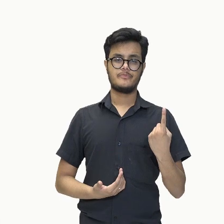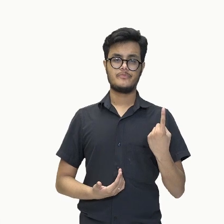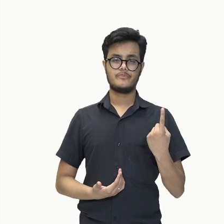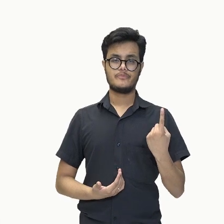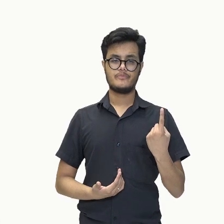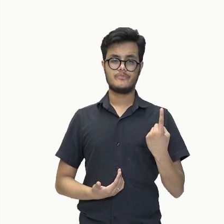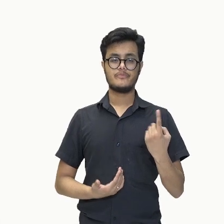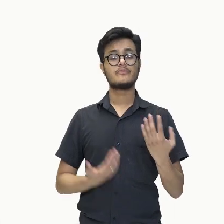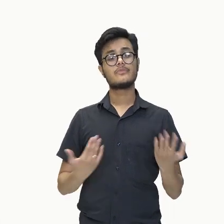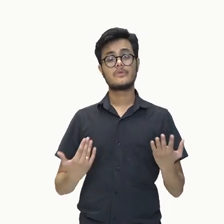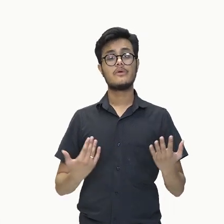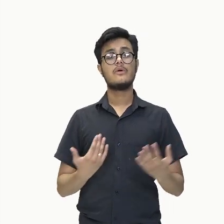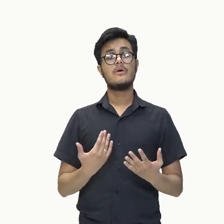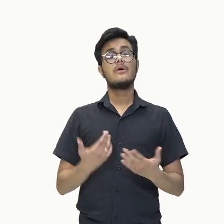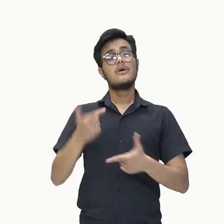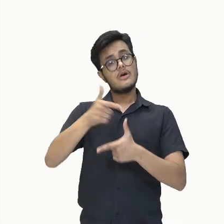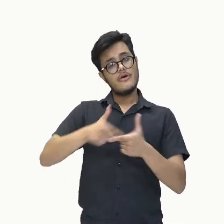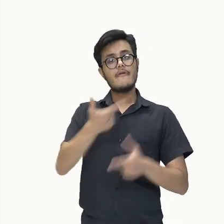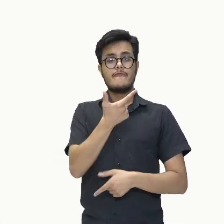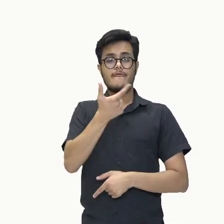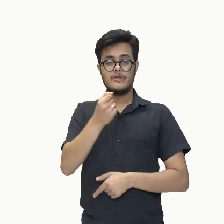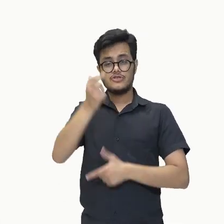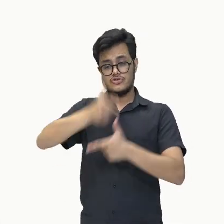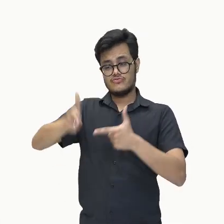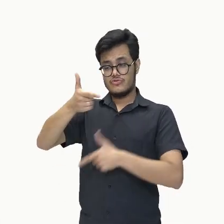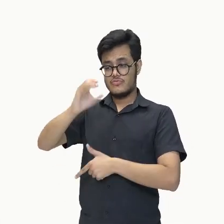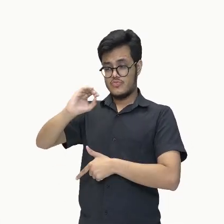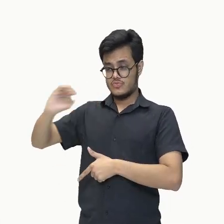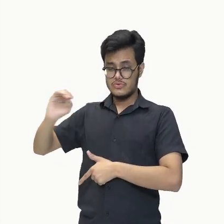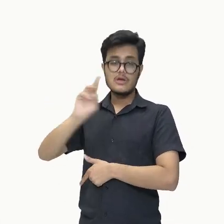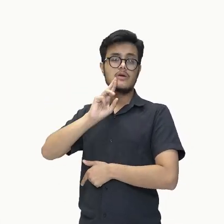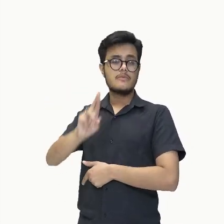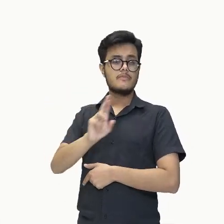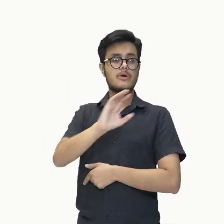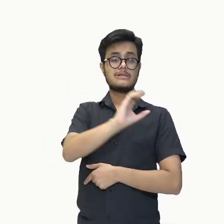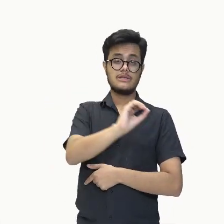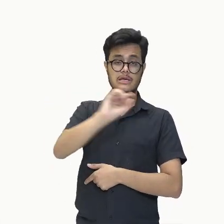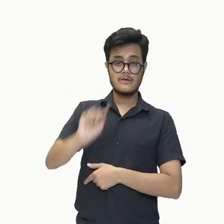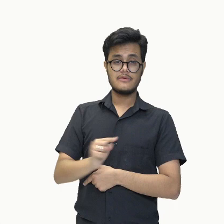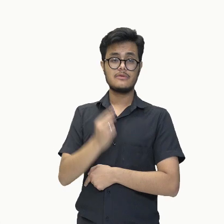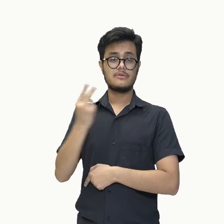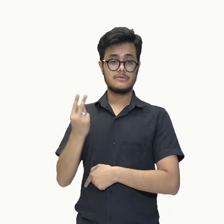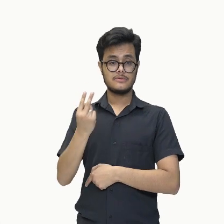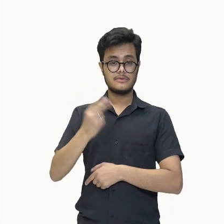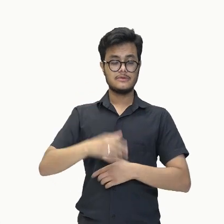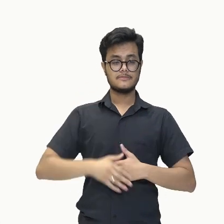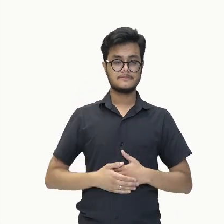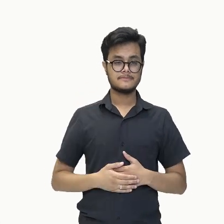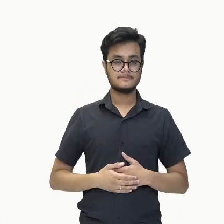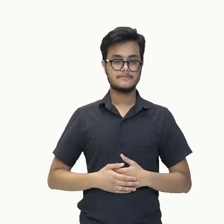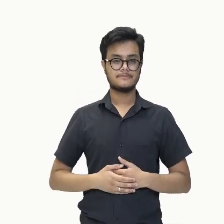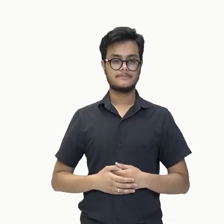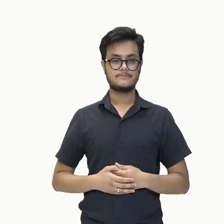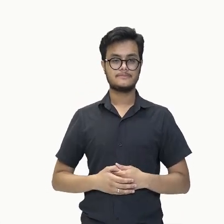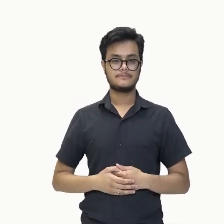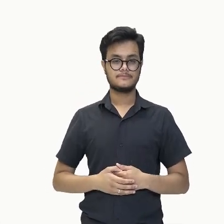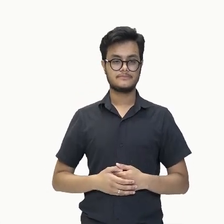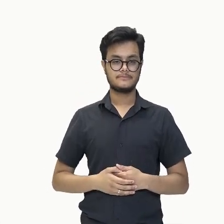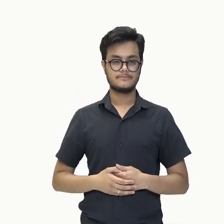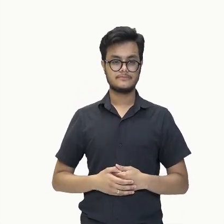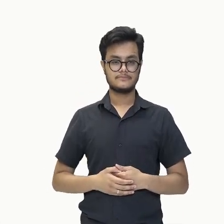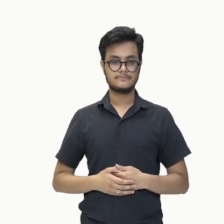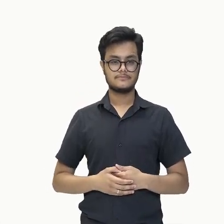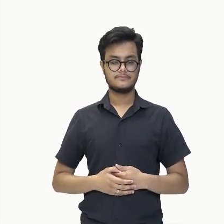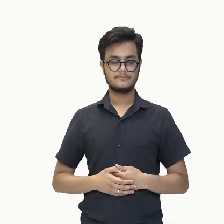O preço final aqui, né? Desconto. Nesse caso aqui, nós estamos trabalhando com descontos sucessivos. Qual é o preço inicial aqui? O